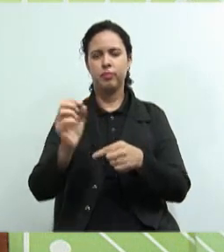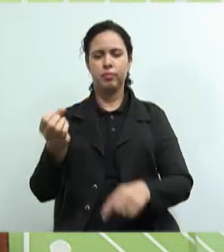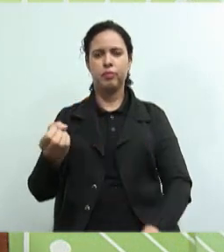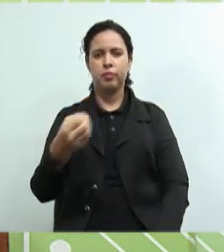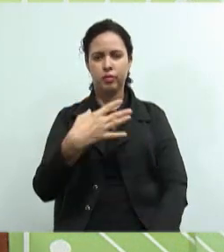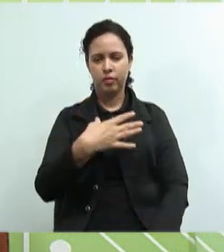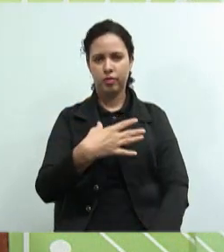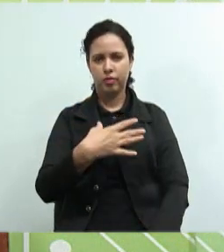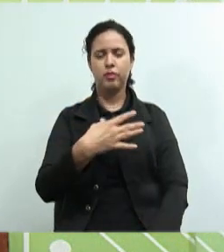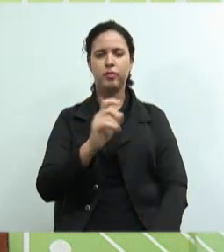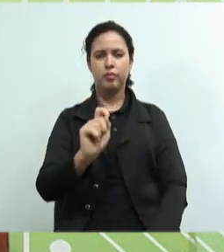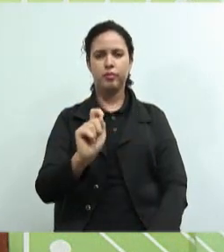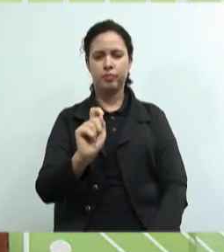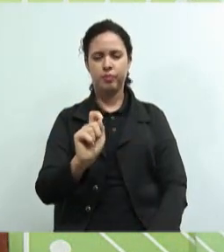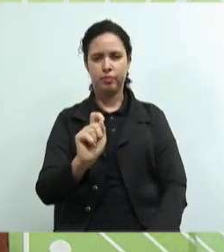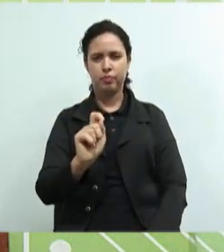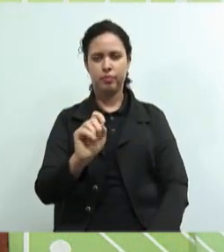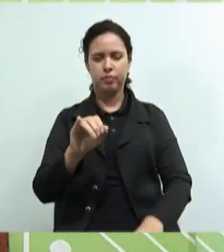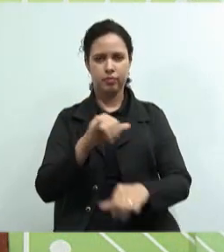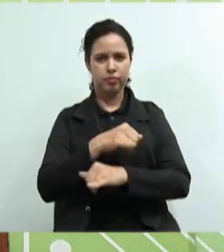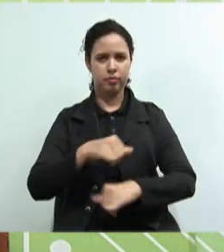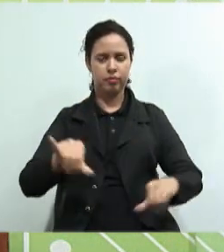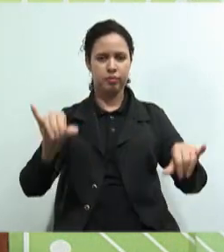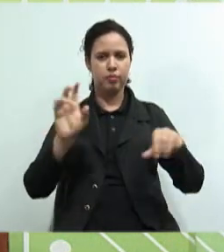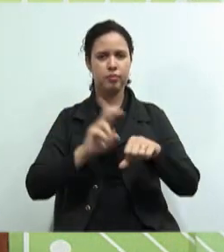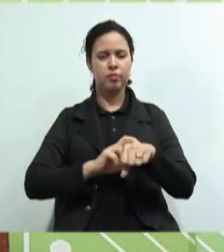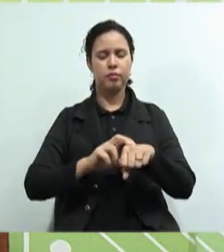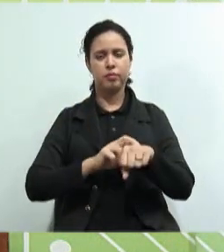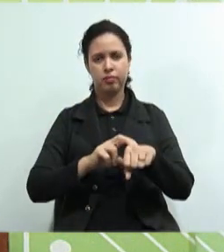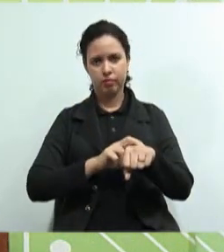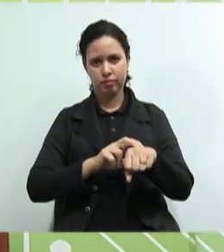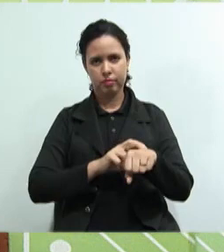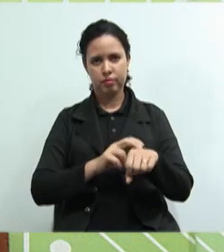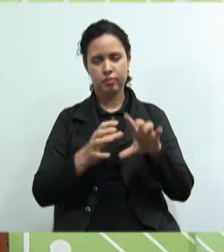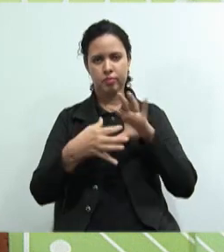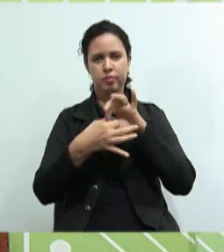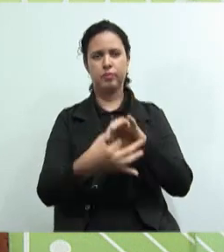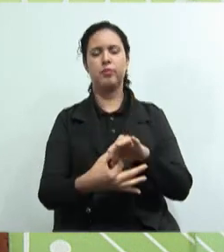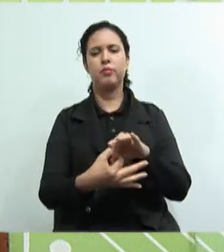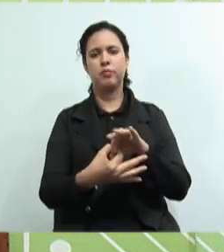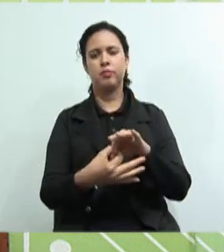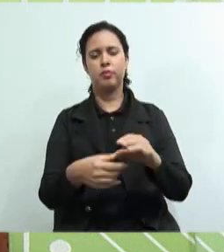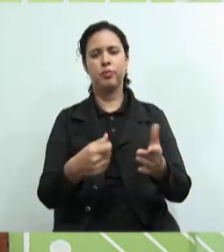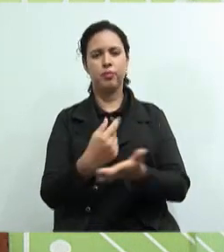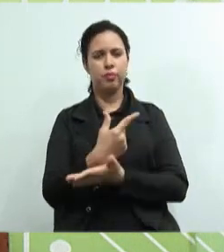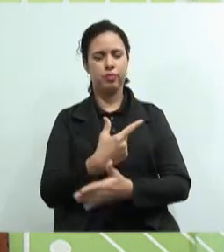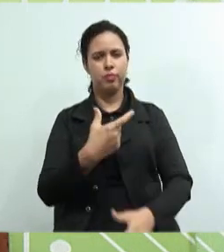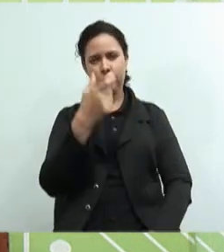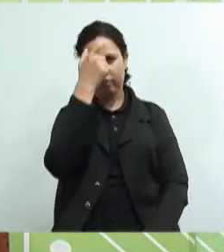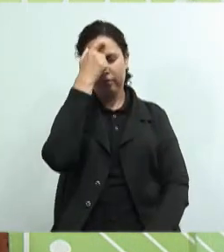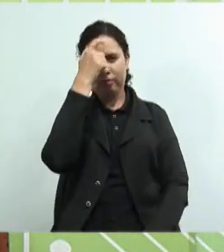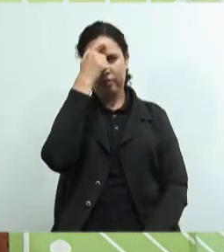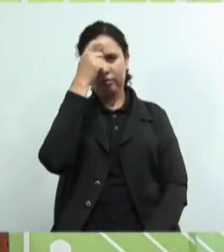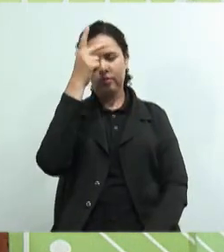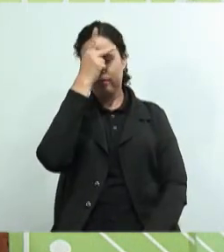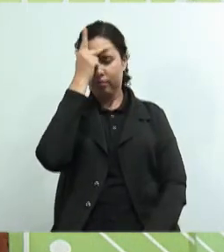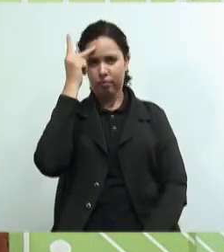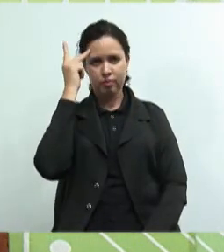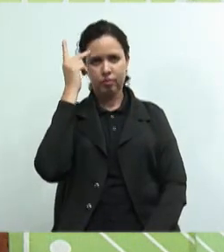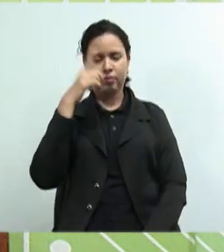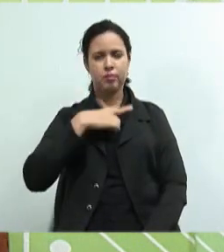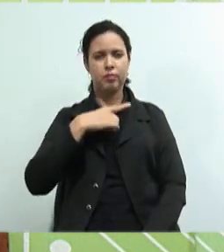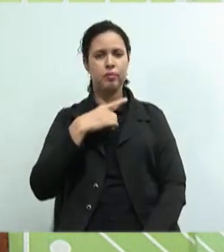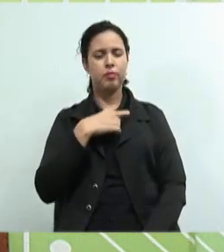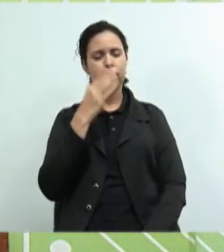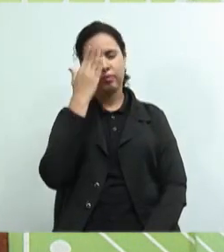mais contemporânea, do marketing verde, essa questão ligada ao consumo consciente. O consumidor que tem